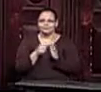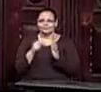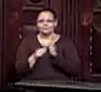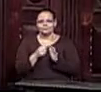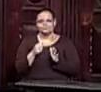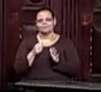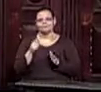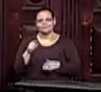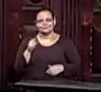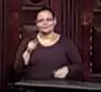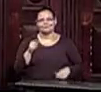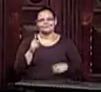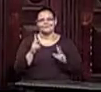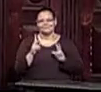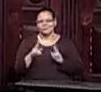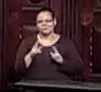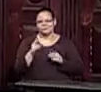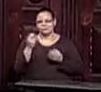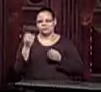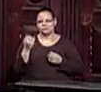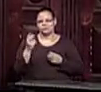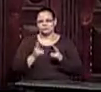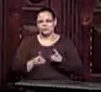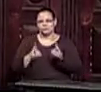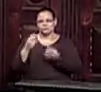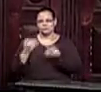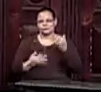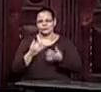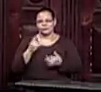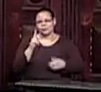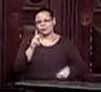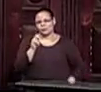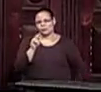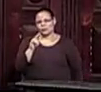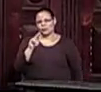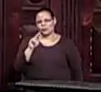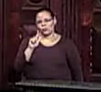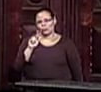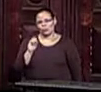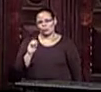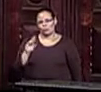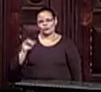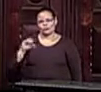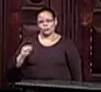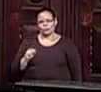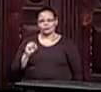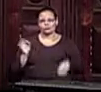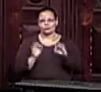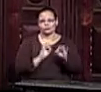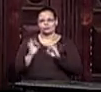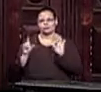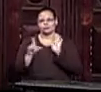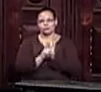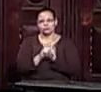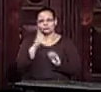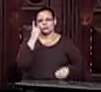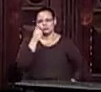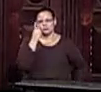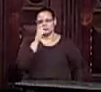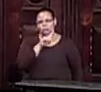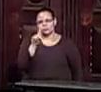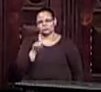deixado pelo deputado paulo ramos em relação a esse importante projeto de lei que tramita na casa de autoria deputado zaqueu teixeira